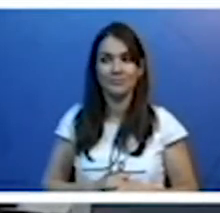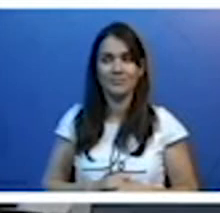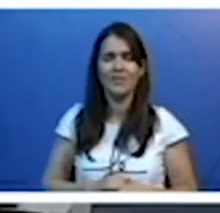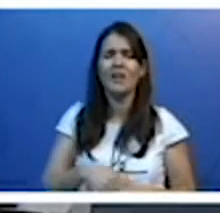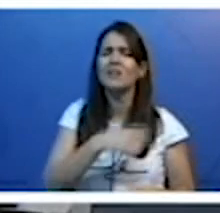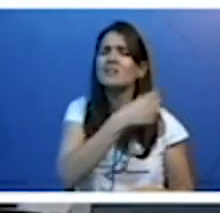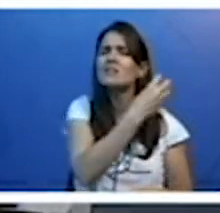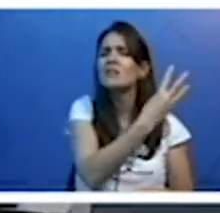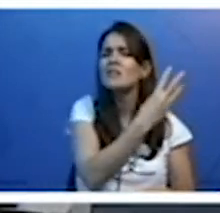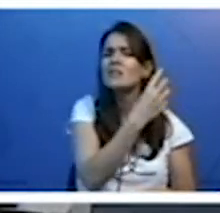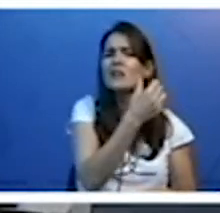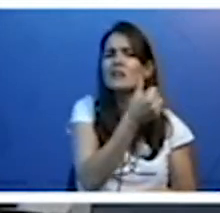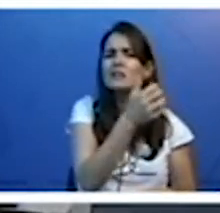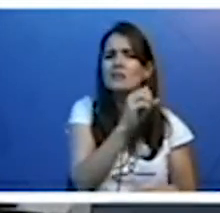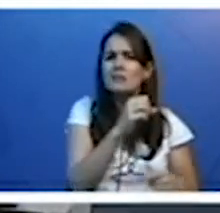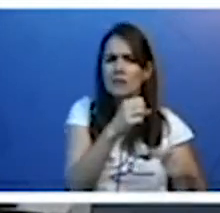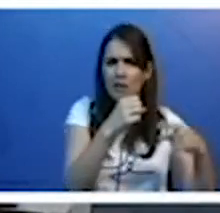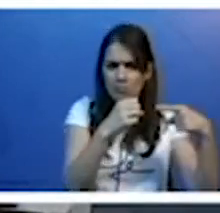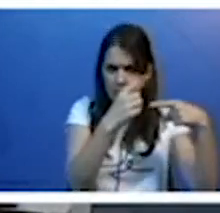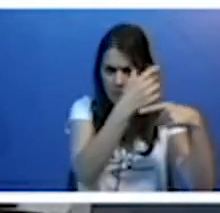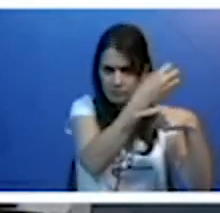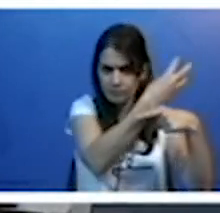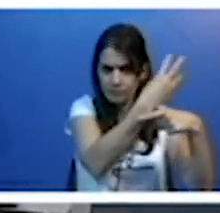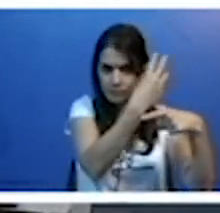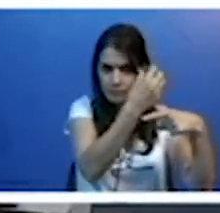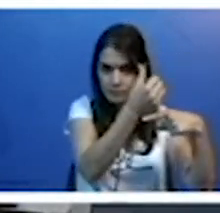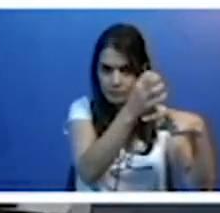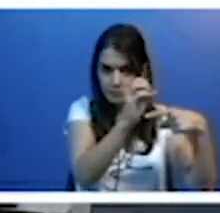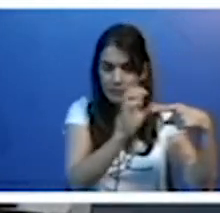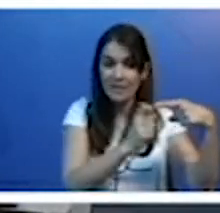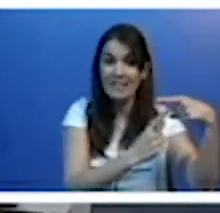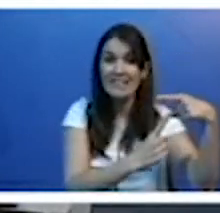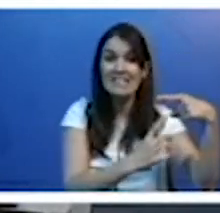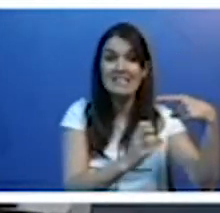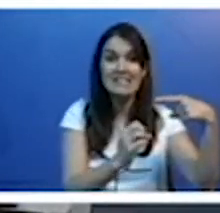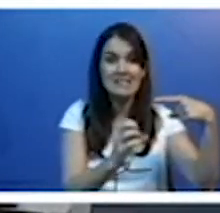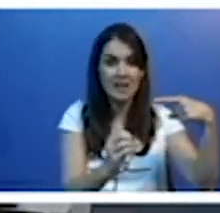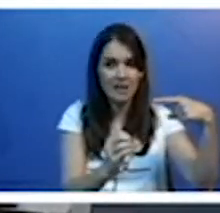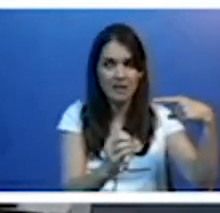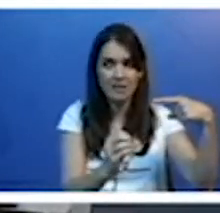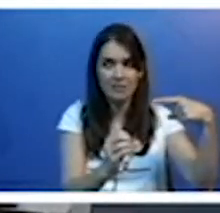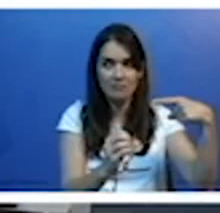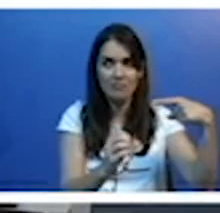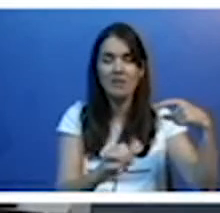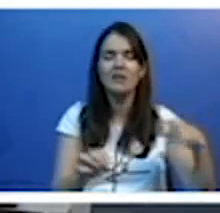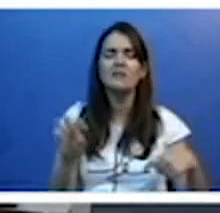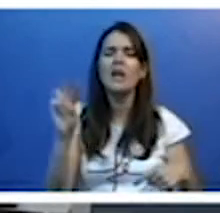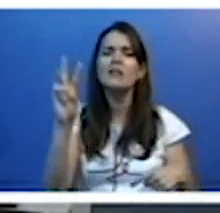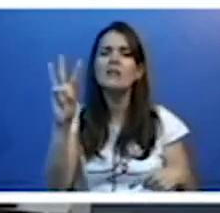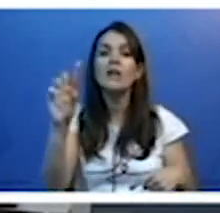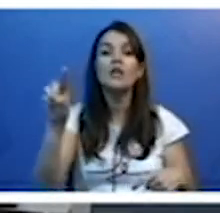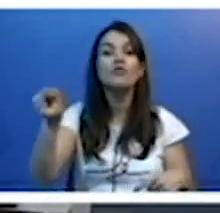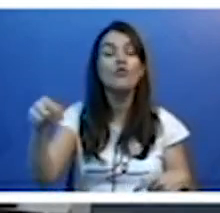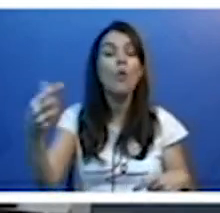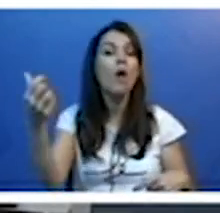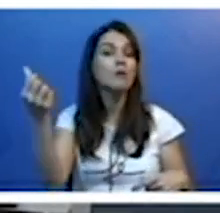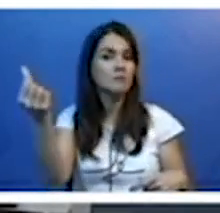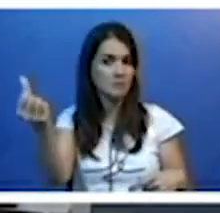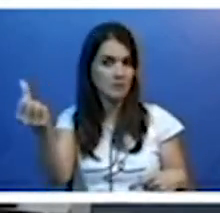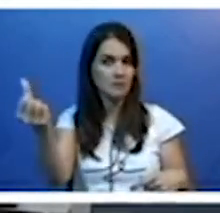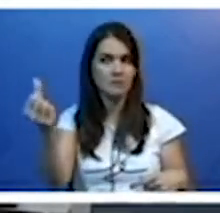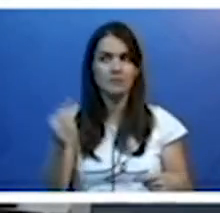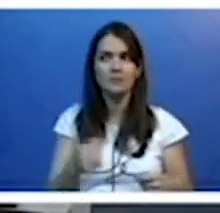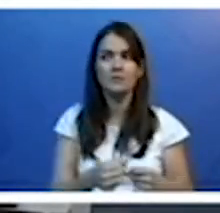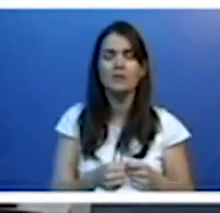360 sobre 100, dividido por 100, dá 3,6. 100 dividido